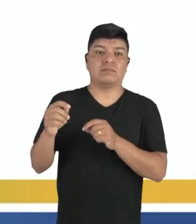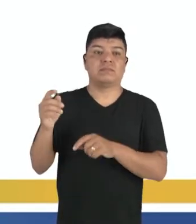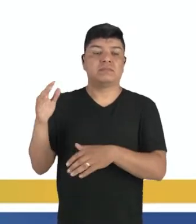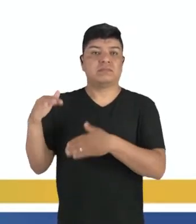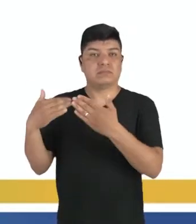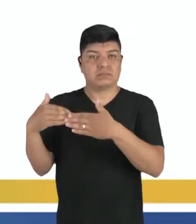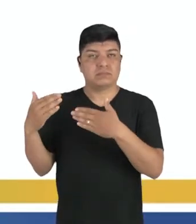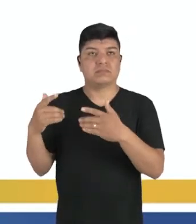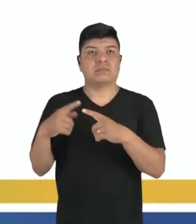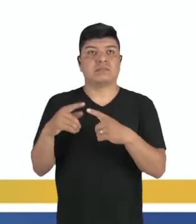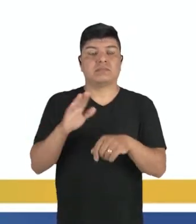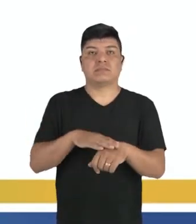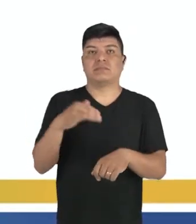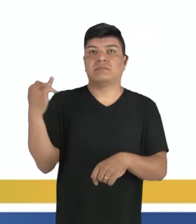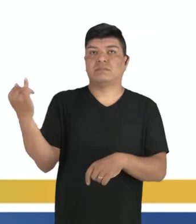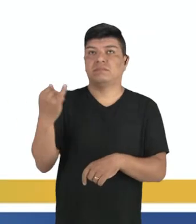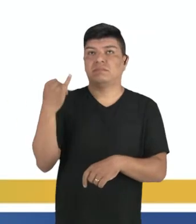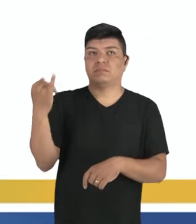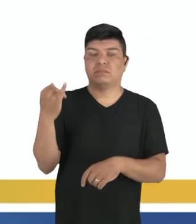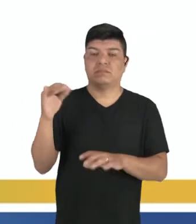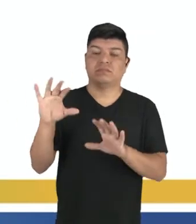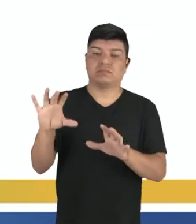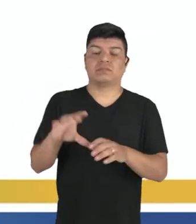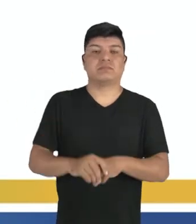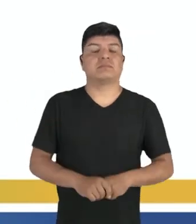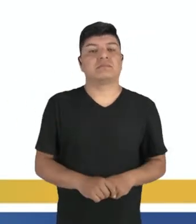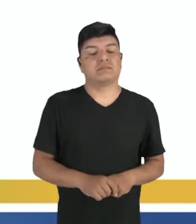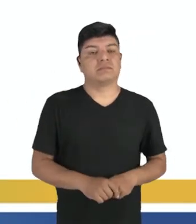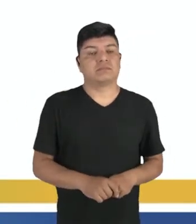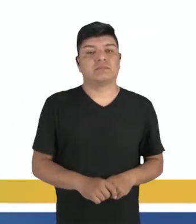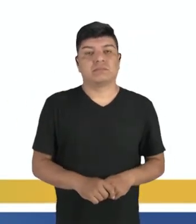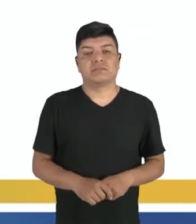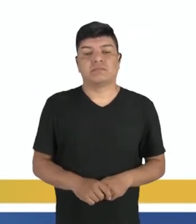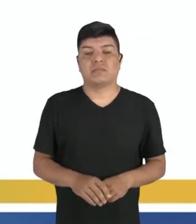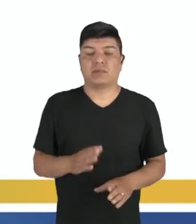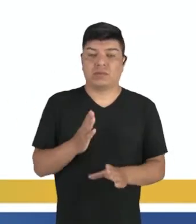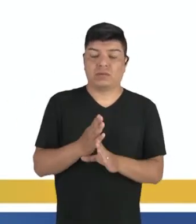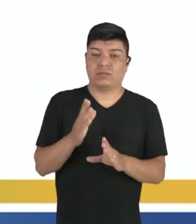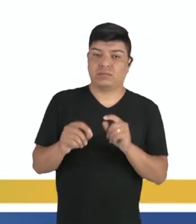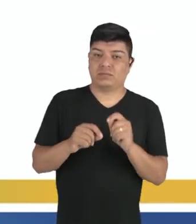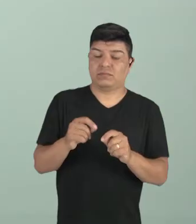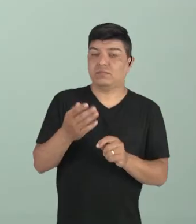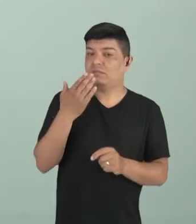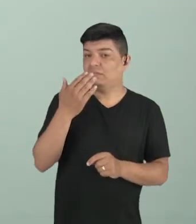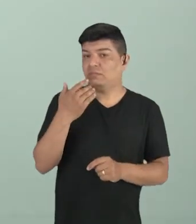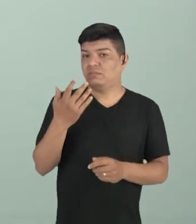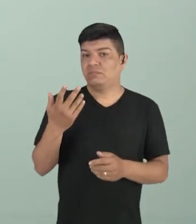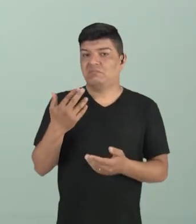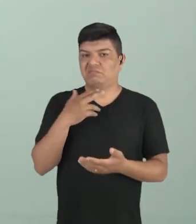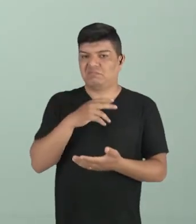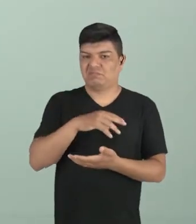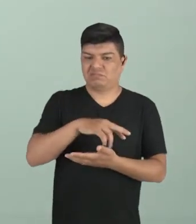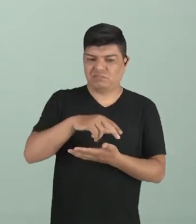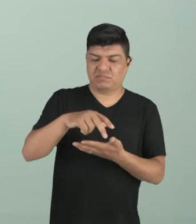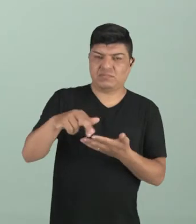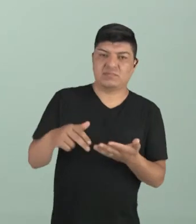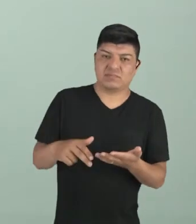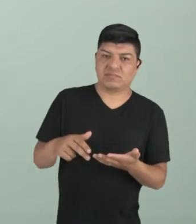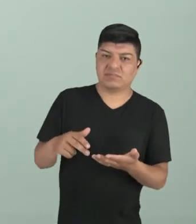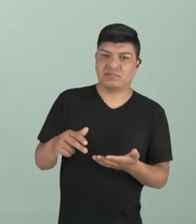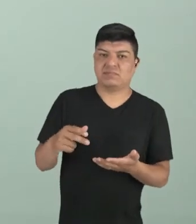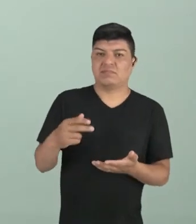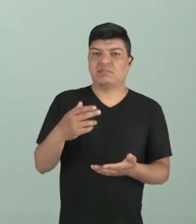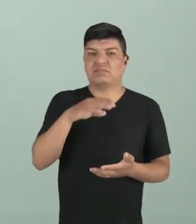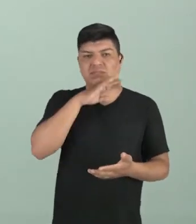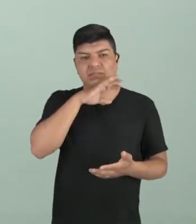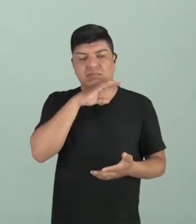mundial que mais importância le dão a esse factor. Ou seja, a questão da comida processada também, galera. Sardinha, conservas, os enlatados,